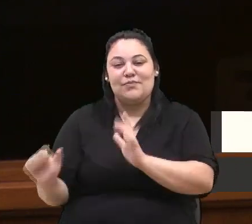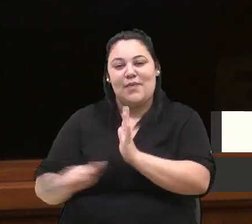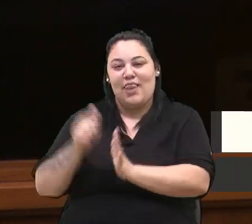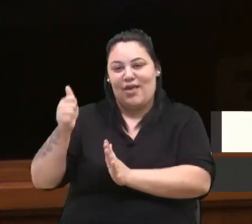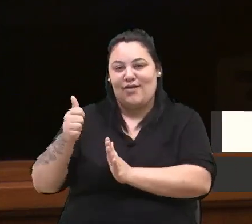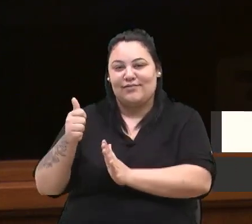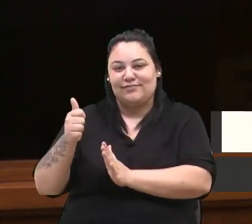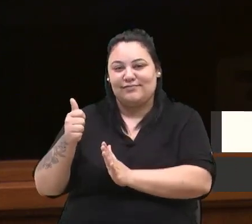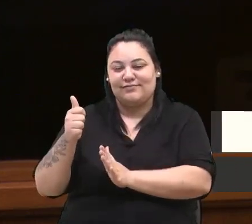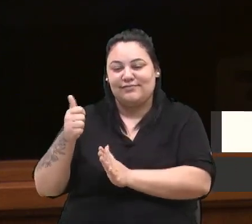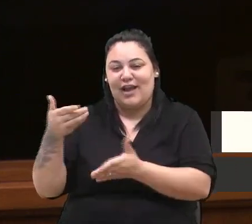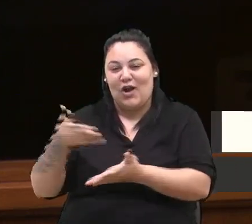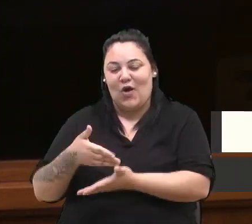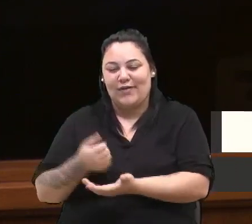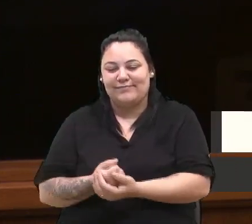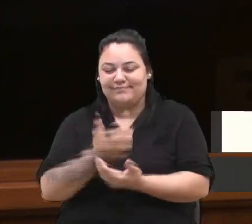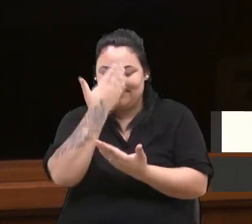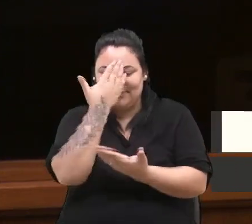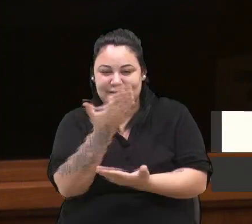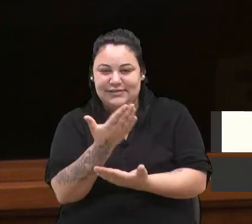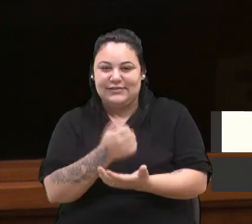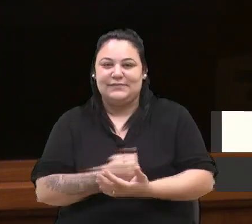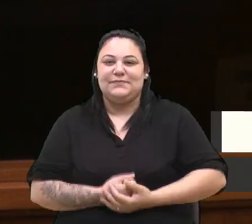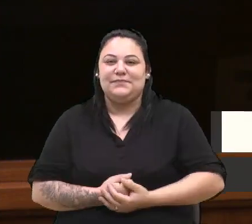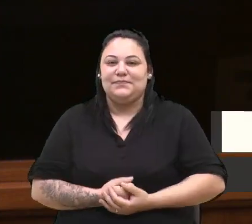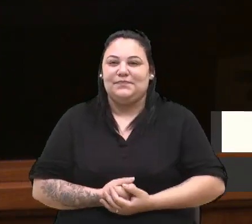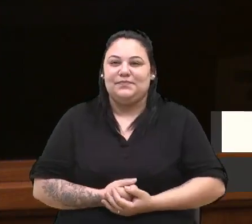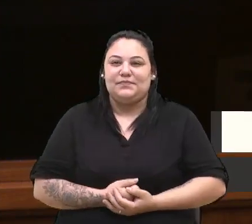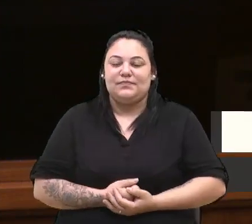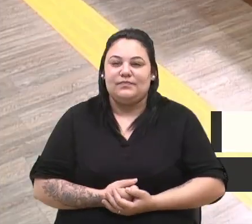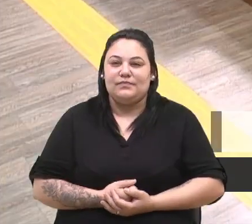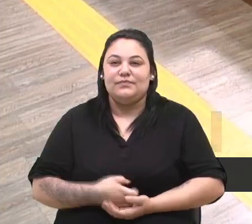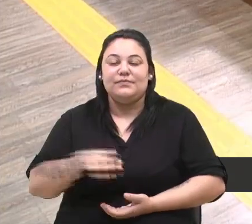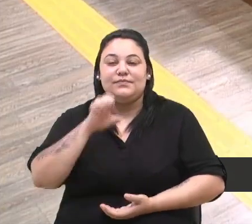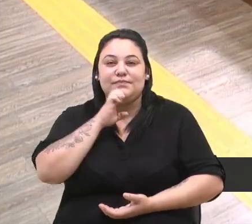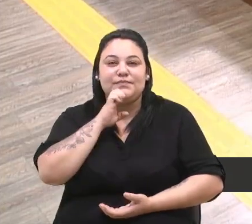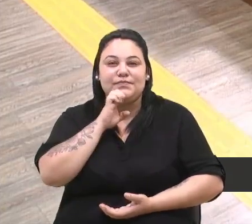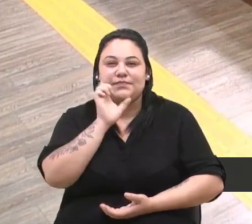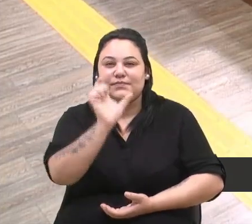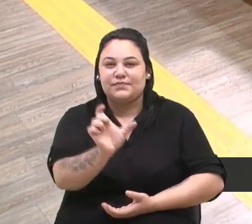neste momento. Obrigada. Obrigado. Estela Balardim, com a palavra.